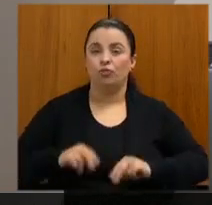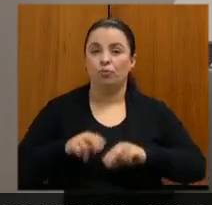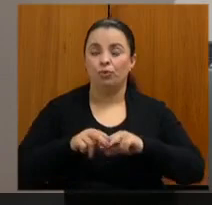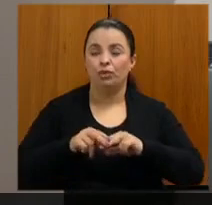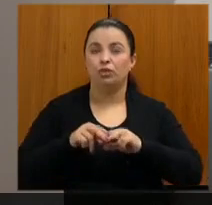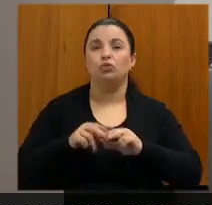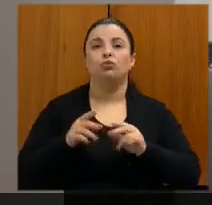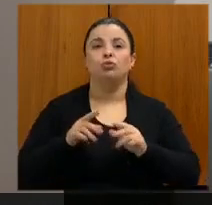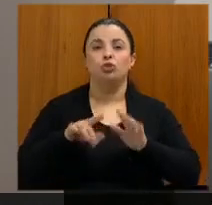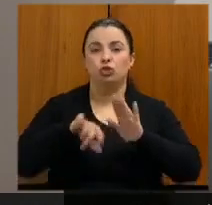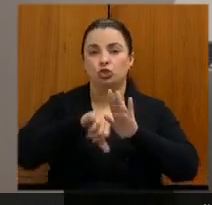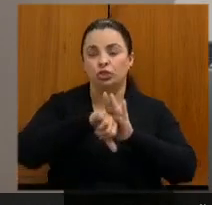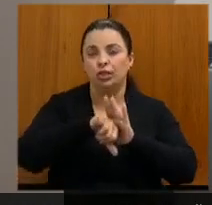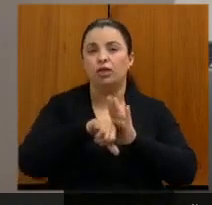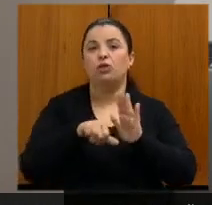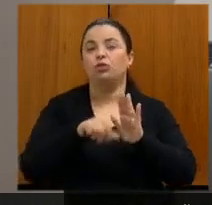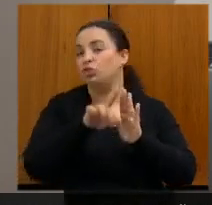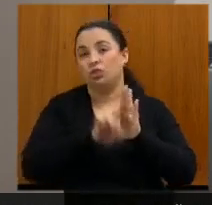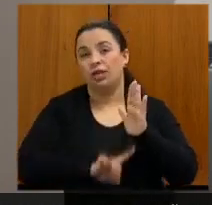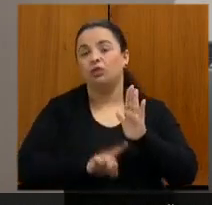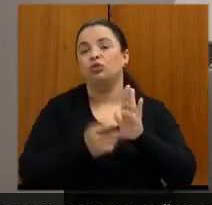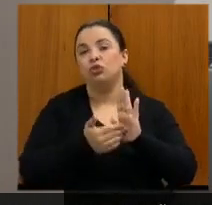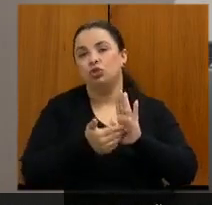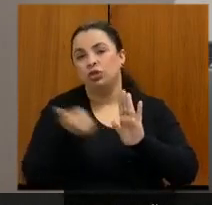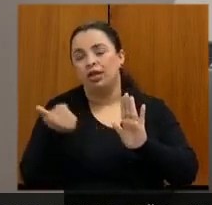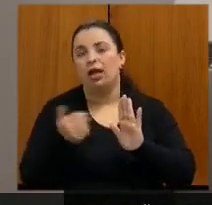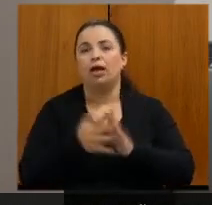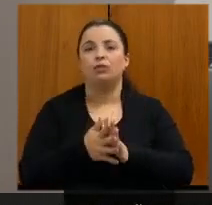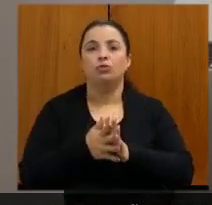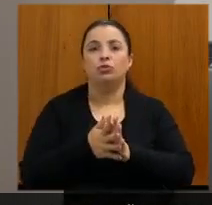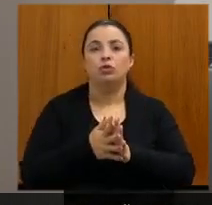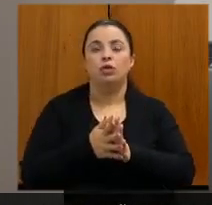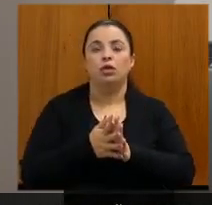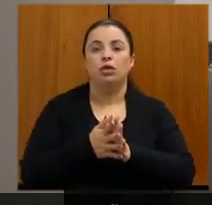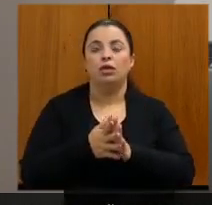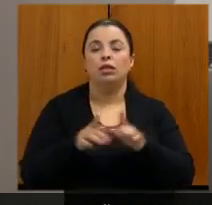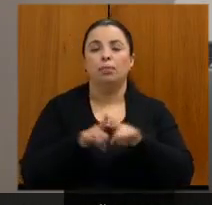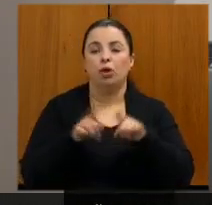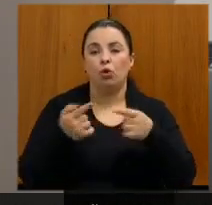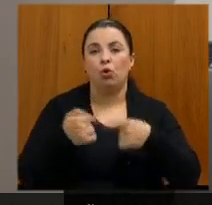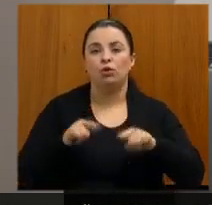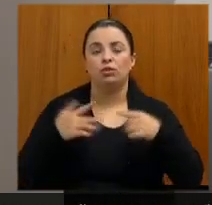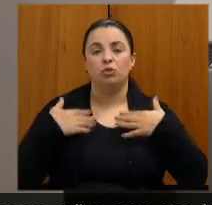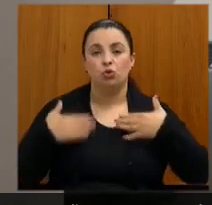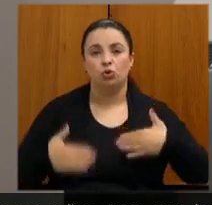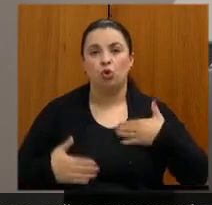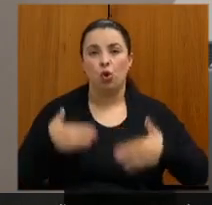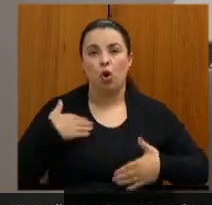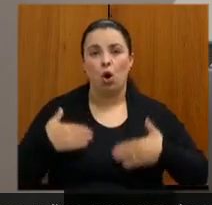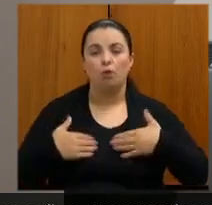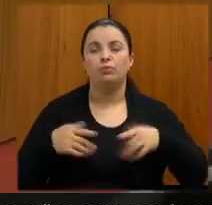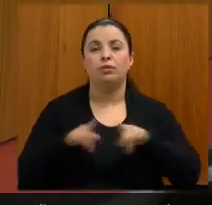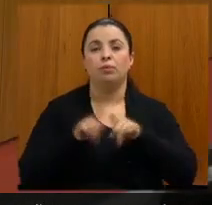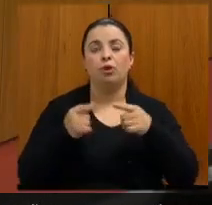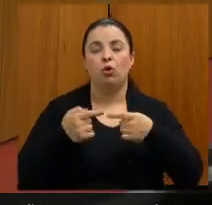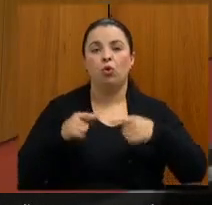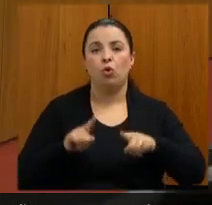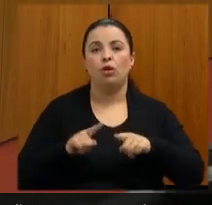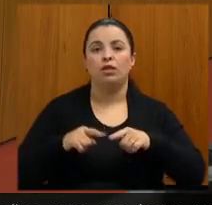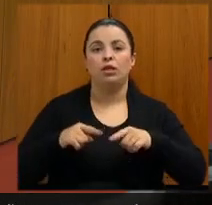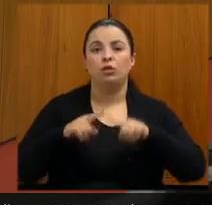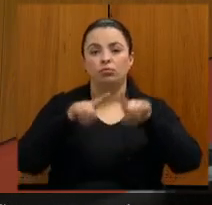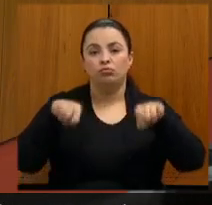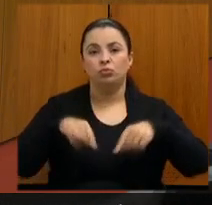relação aos seus territórios os seus corpos territórios né cumprimento aqui também em Mário